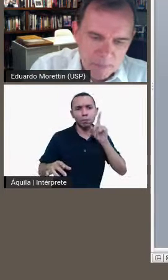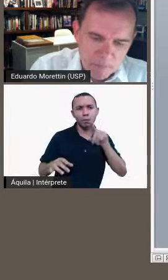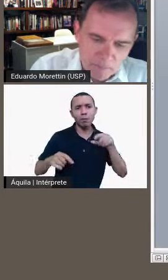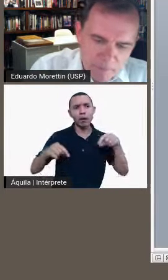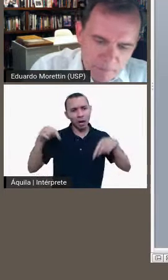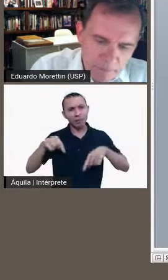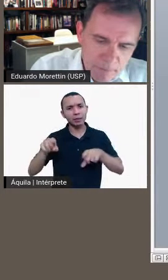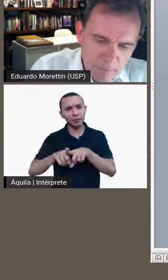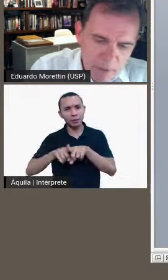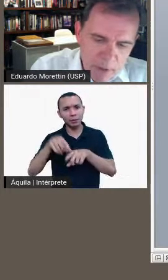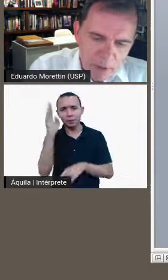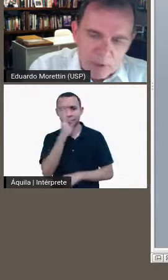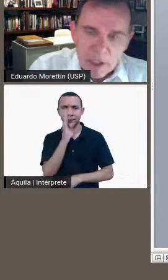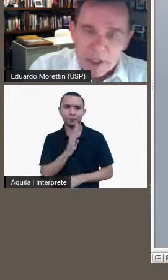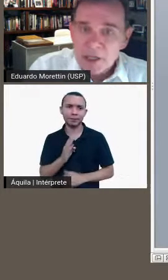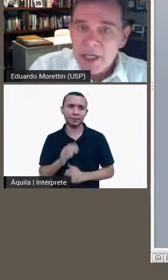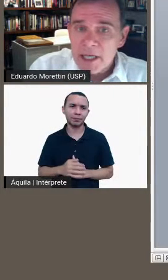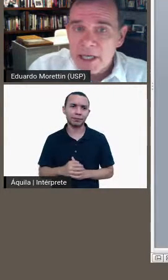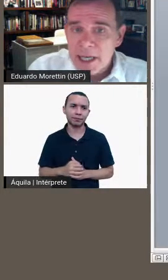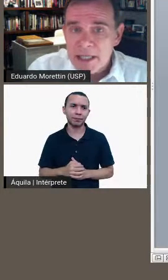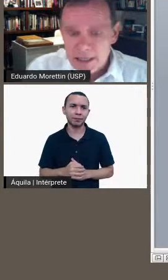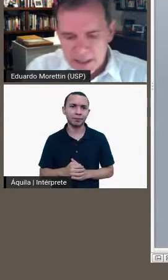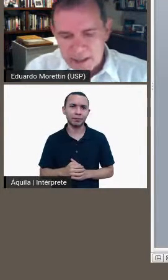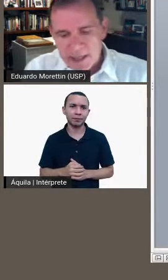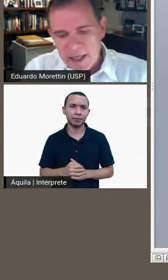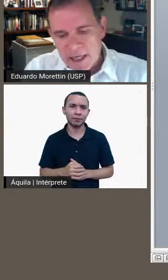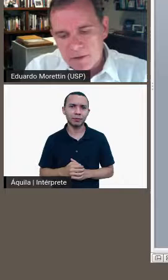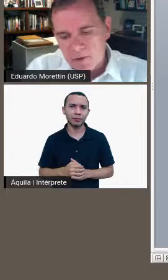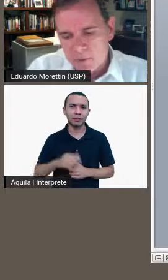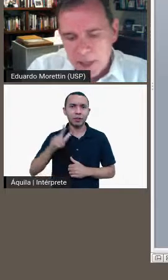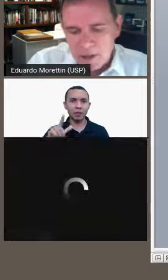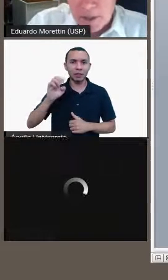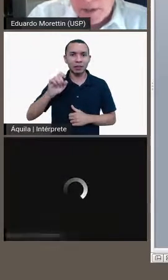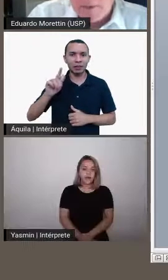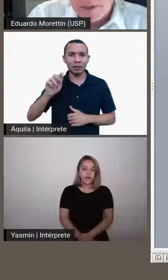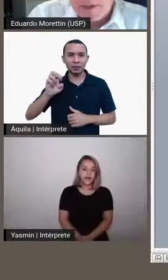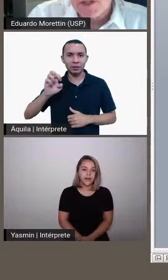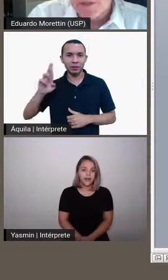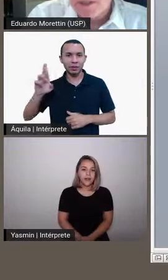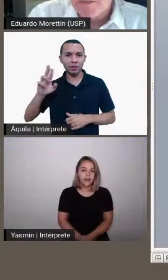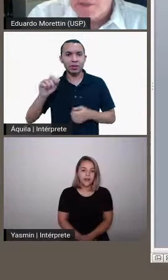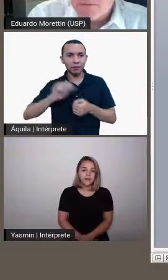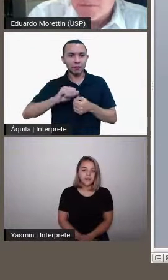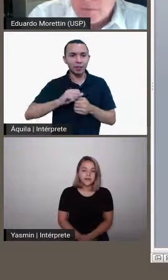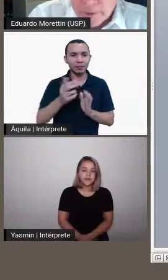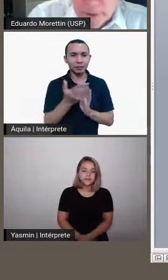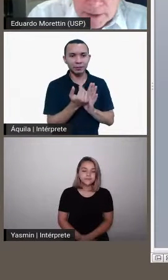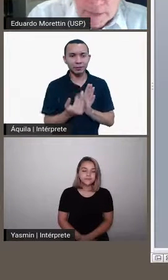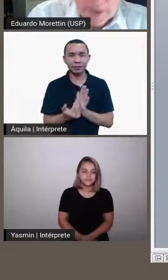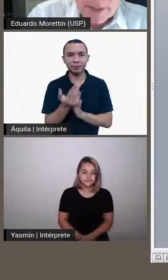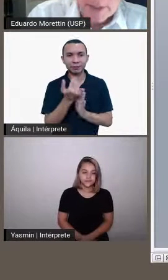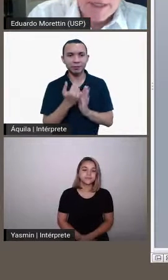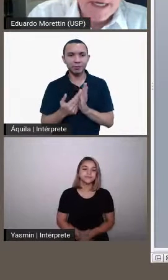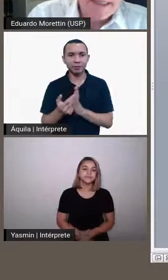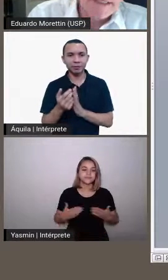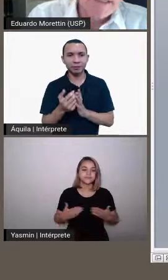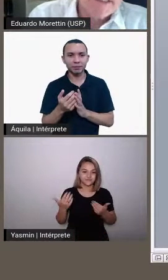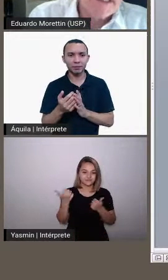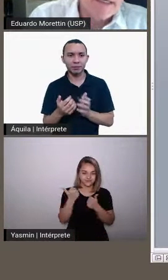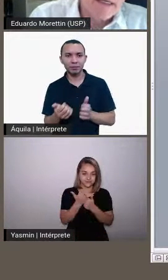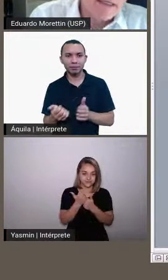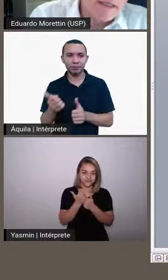Brasil. O Léger, ele realiza esses desenhos para uma revista chamada Brum, também